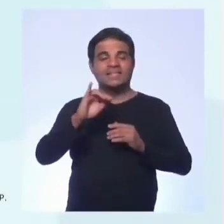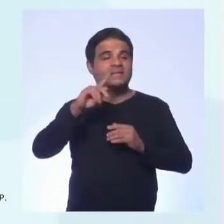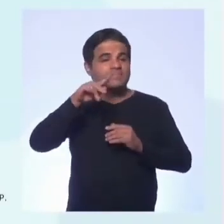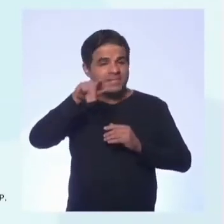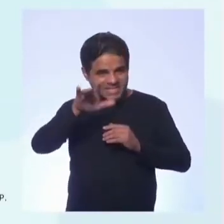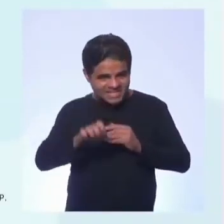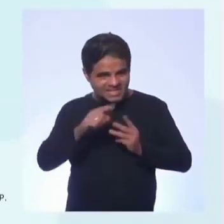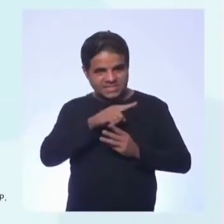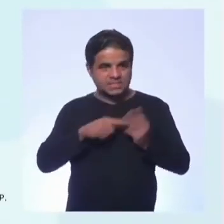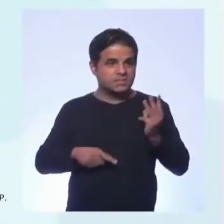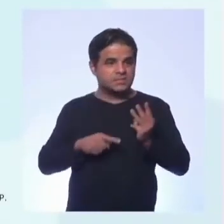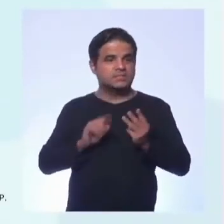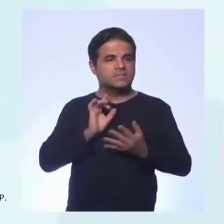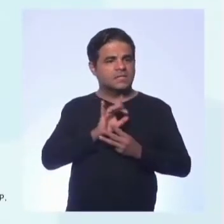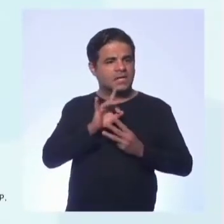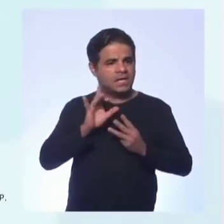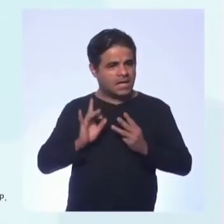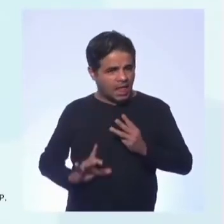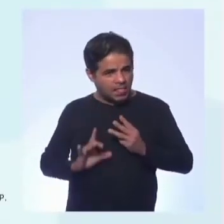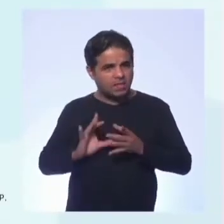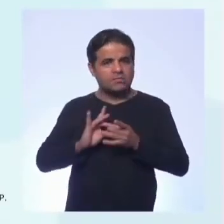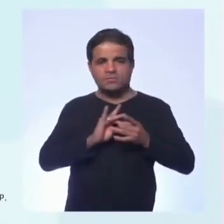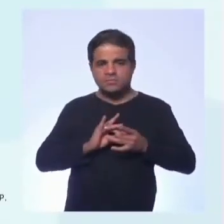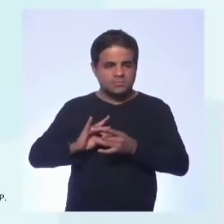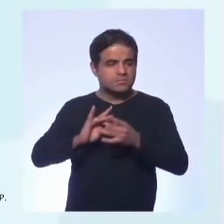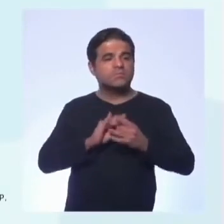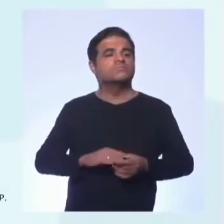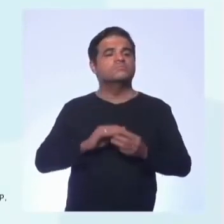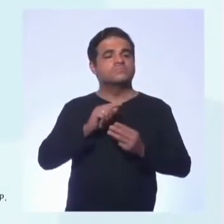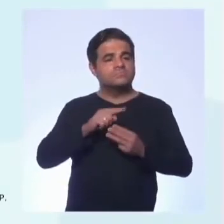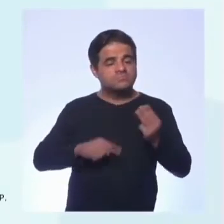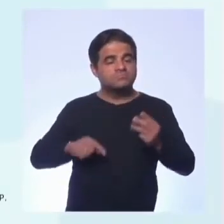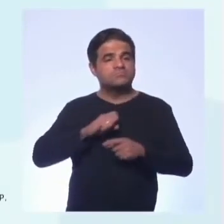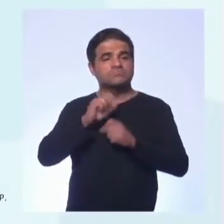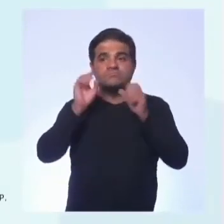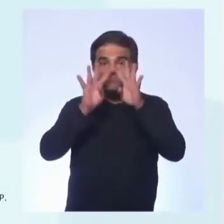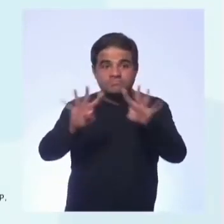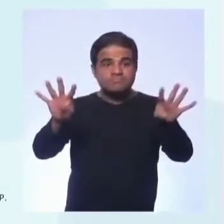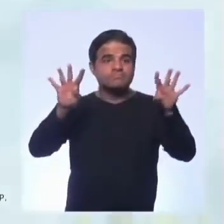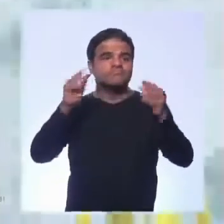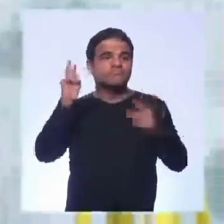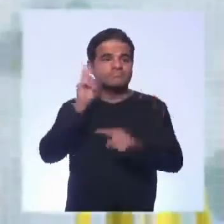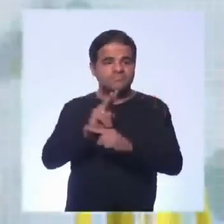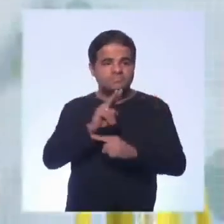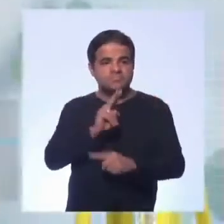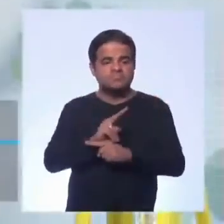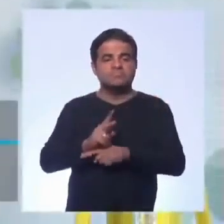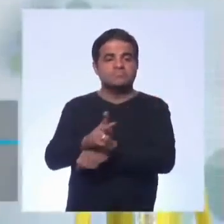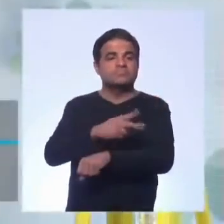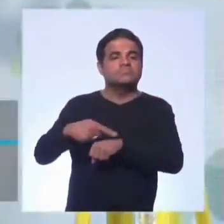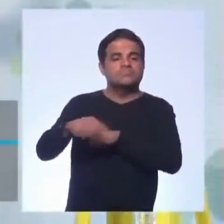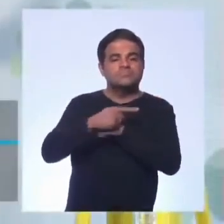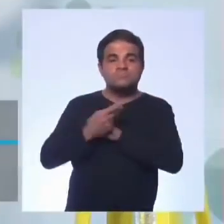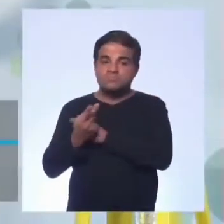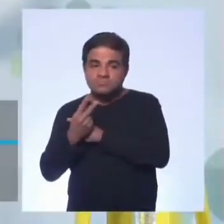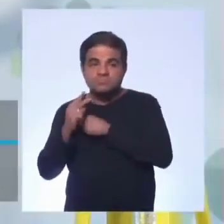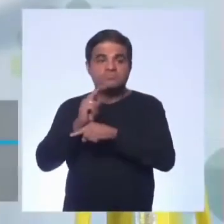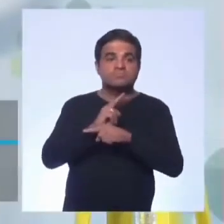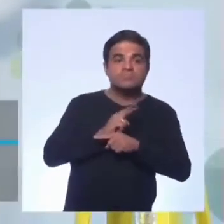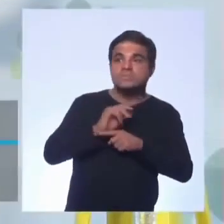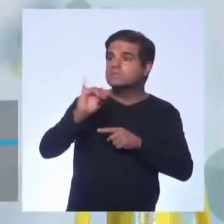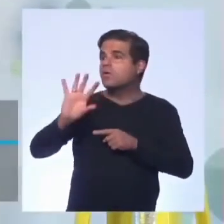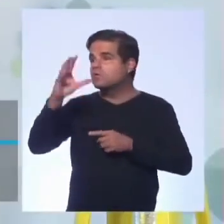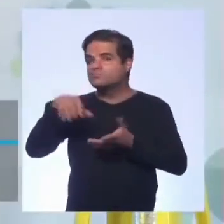Entente. Cada uma dessas alianças foram formadas com vistas à proteção desses países em caso